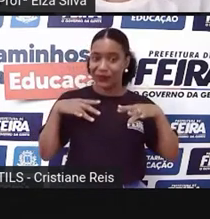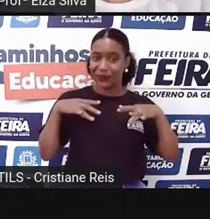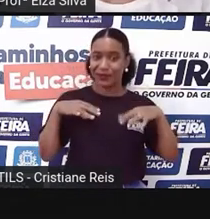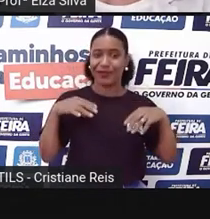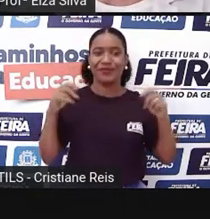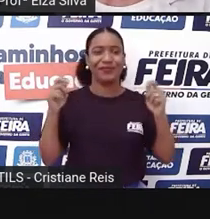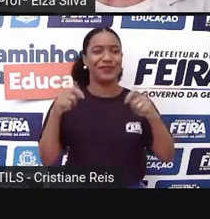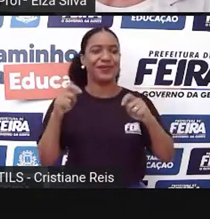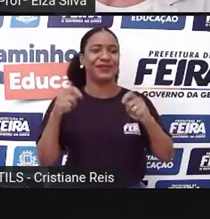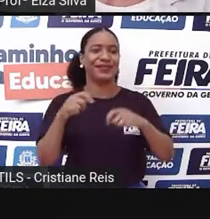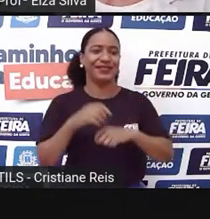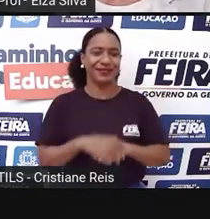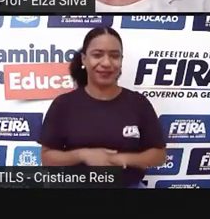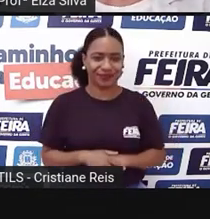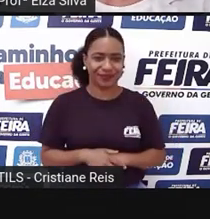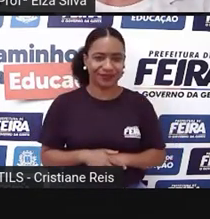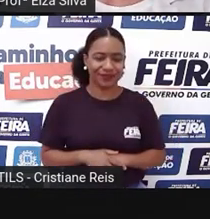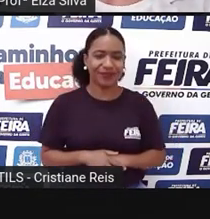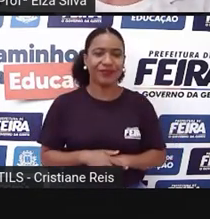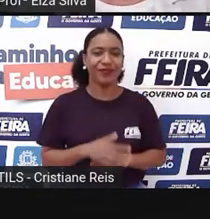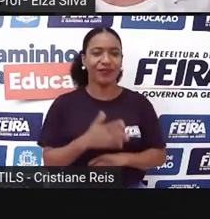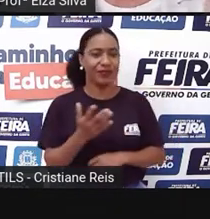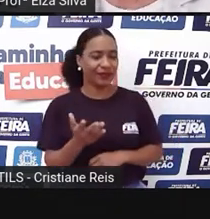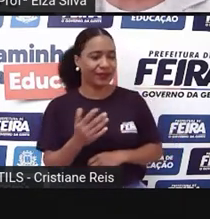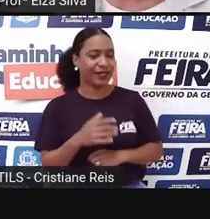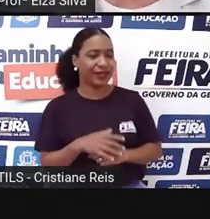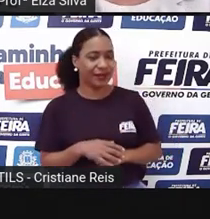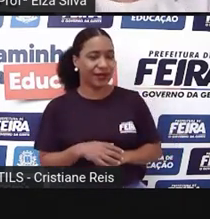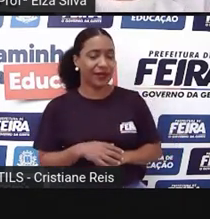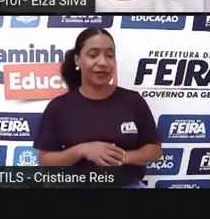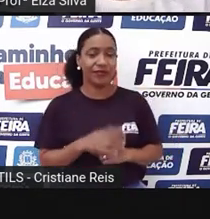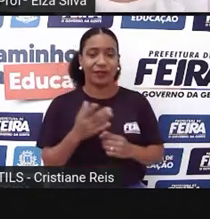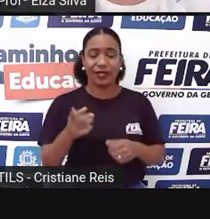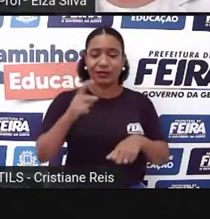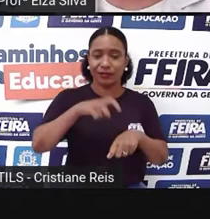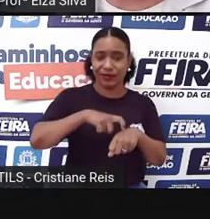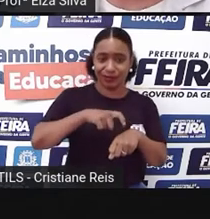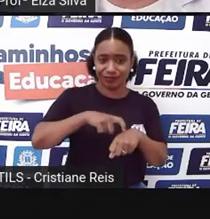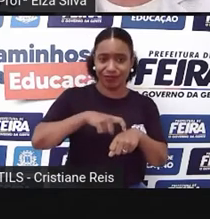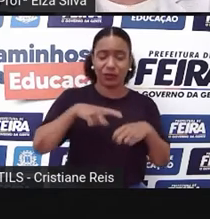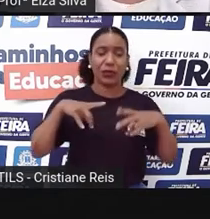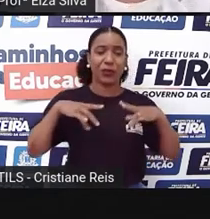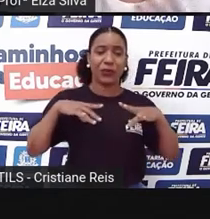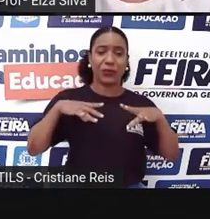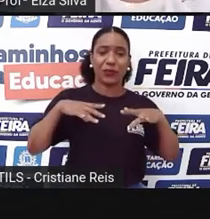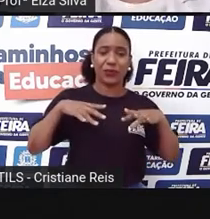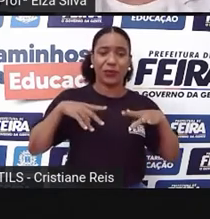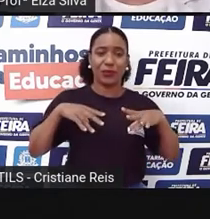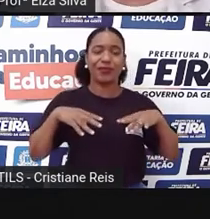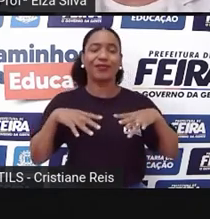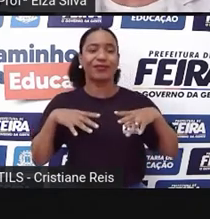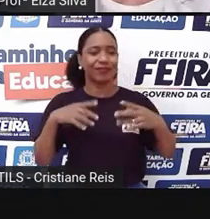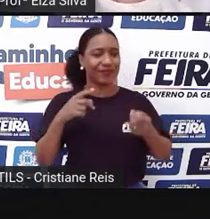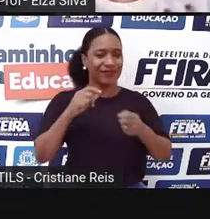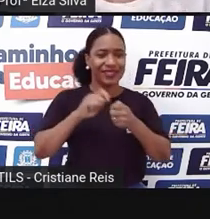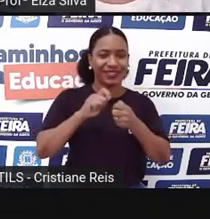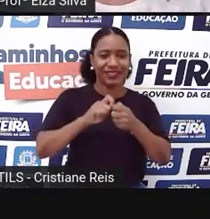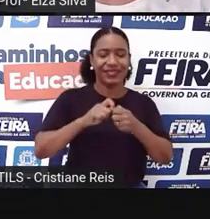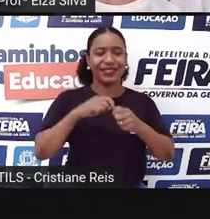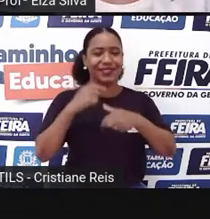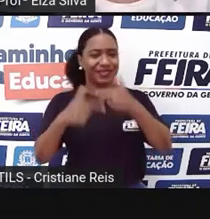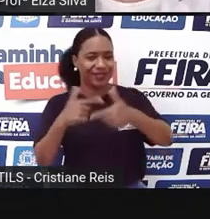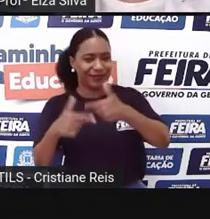é gasto com coisas que você tem que fazer, que você é obrigado, né, que está dentro da sua obrigação,